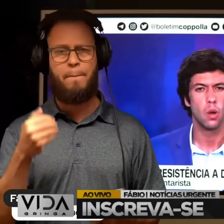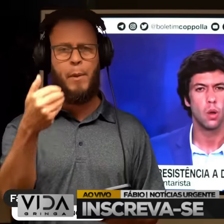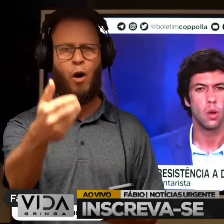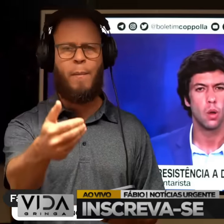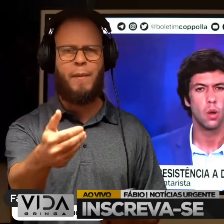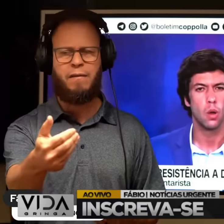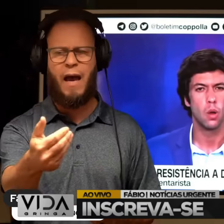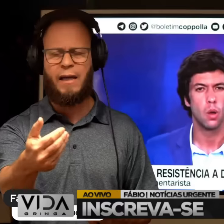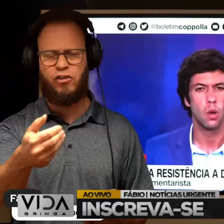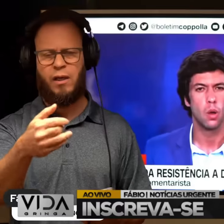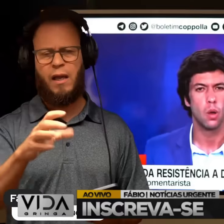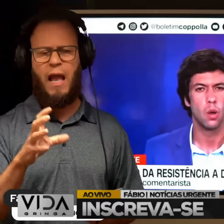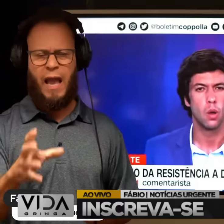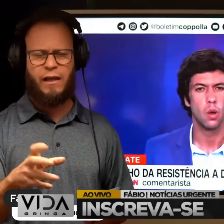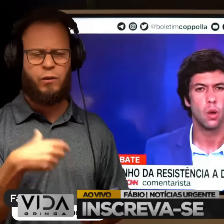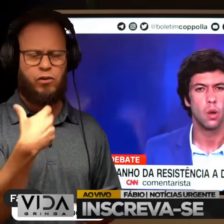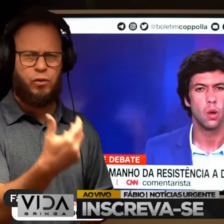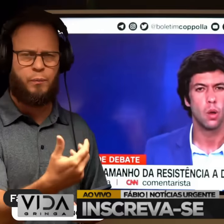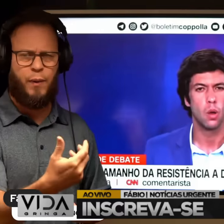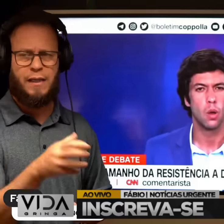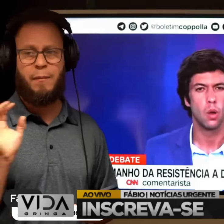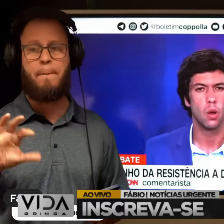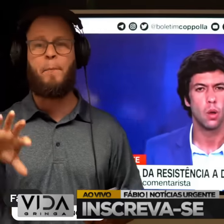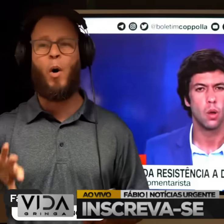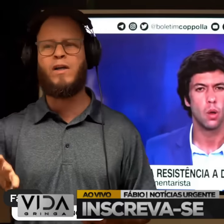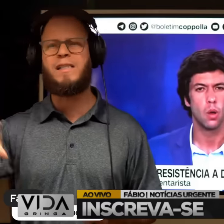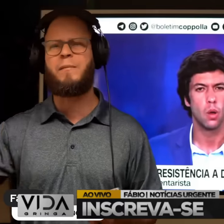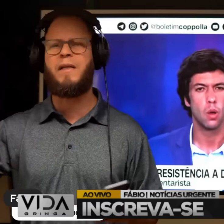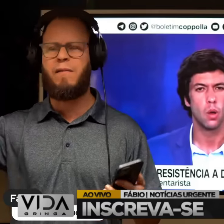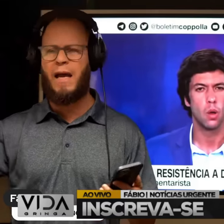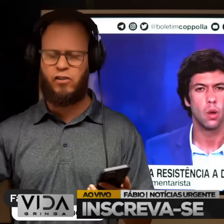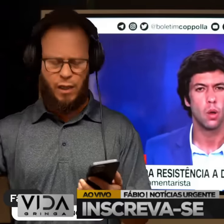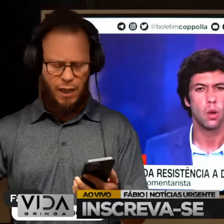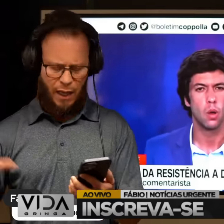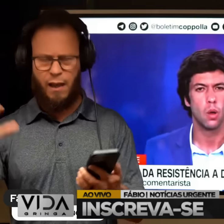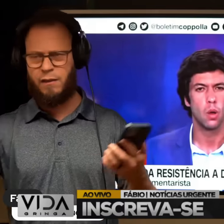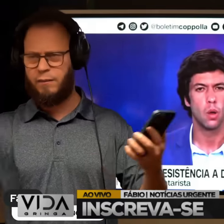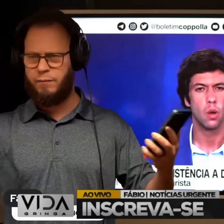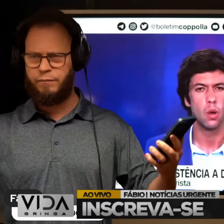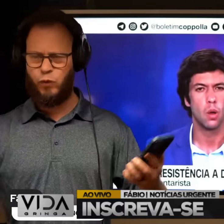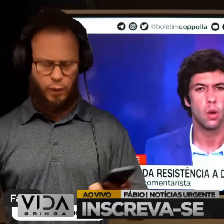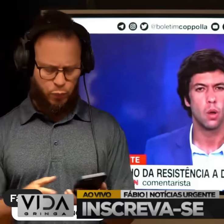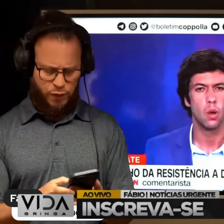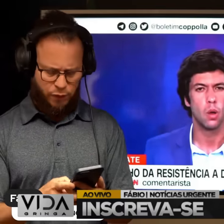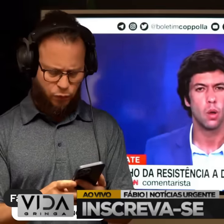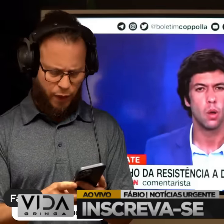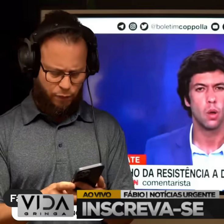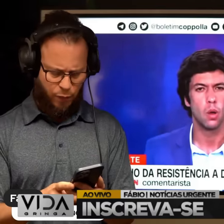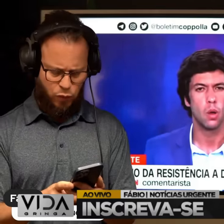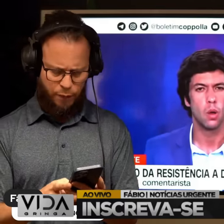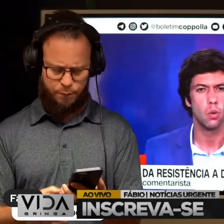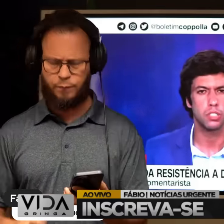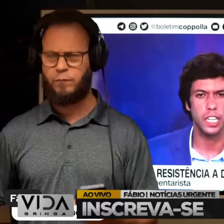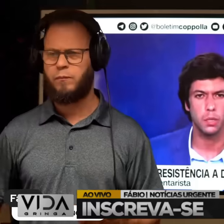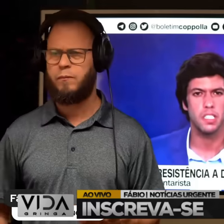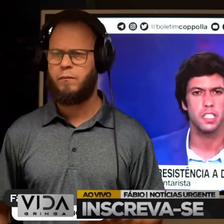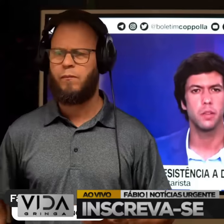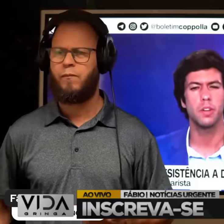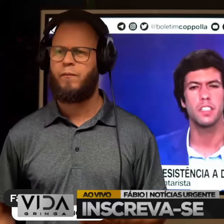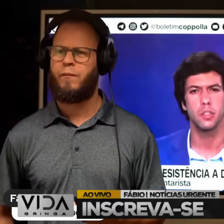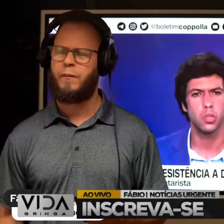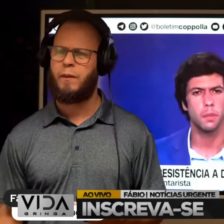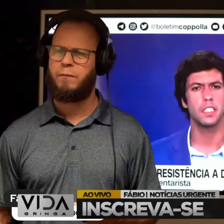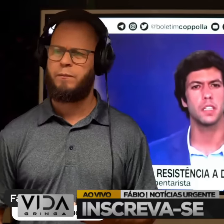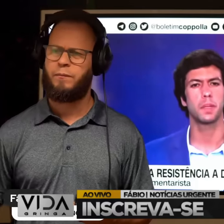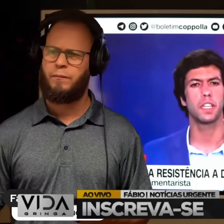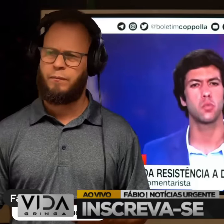ali que a probabilidade é que o Dino passe, mas a possibilidade, ela, tudo é possível, né? Vamos lá. O senador brasileiro, ele